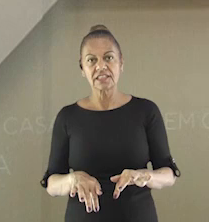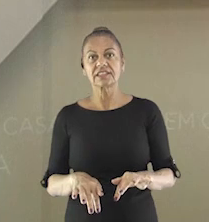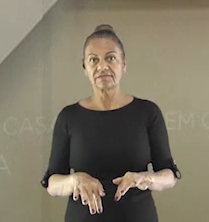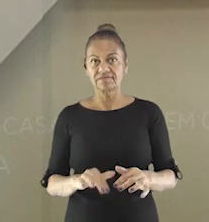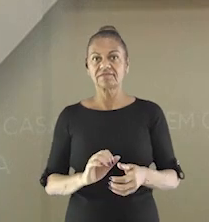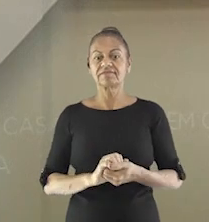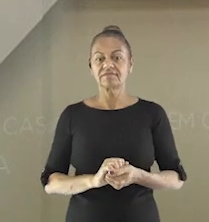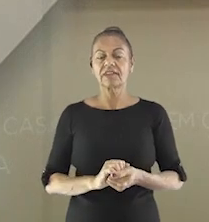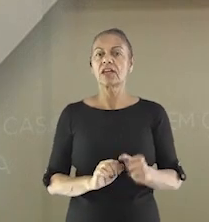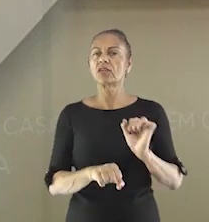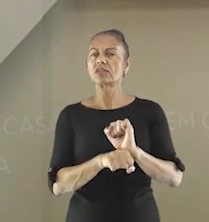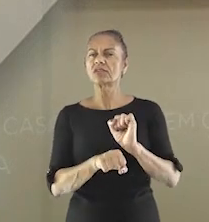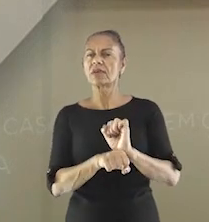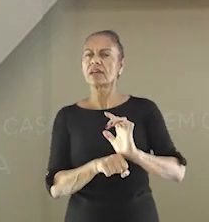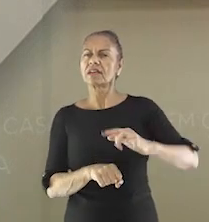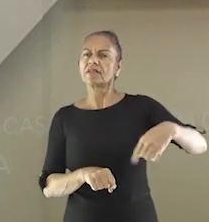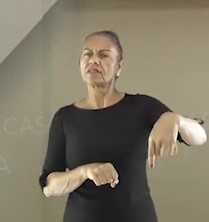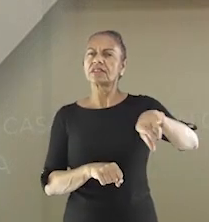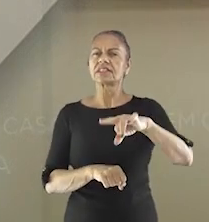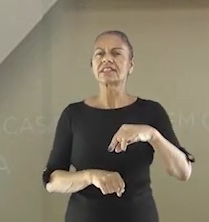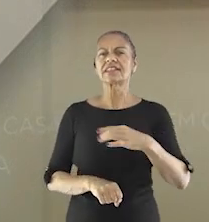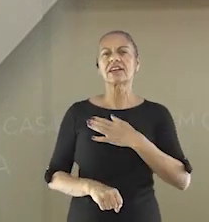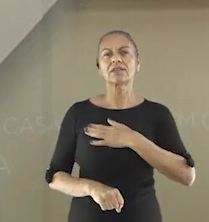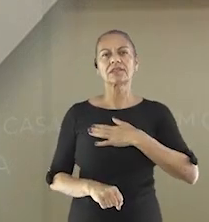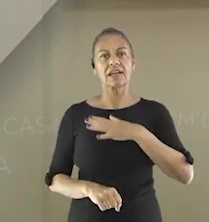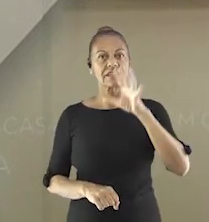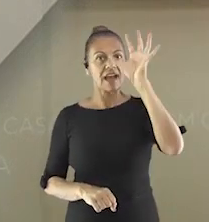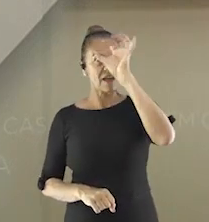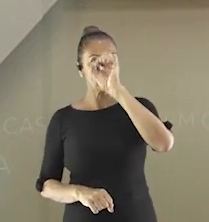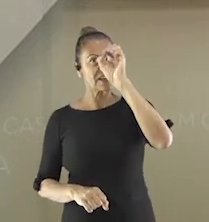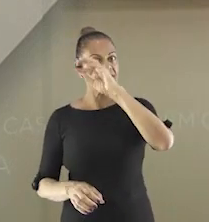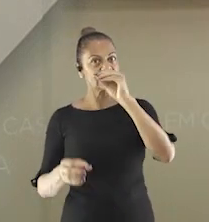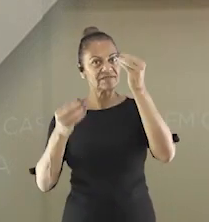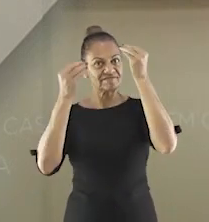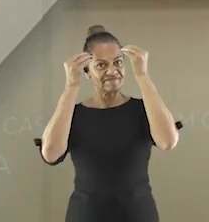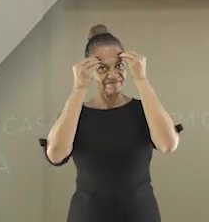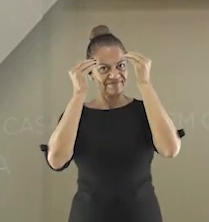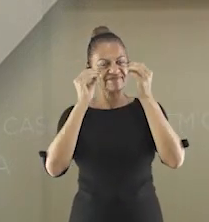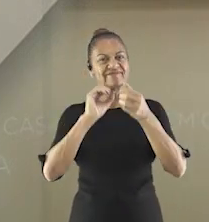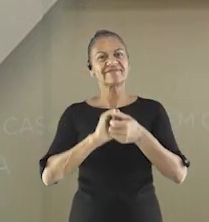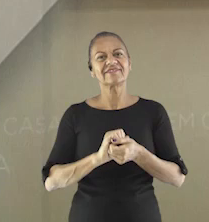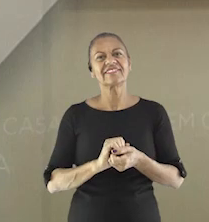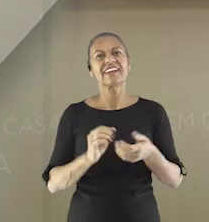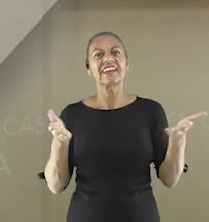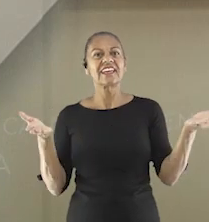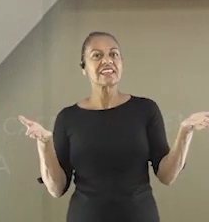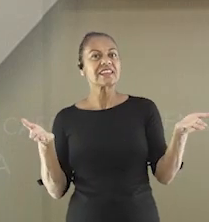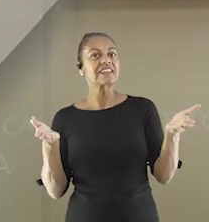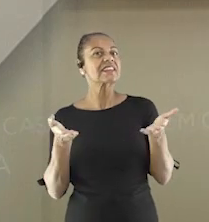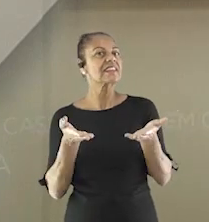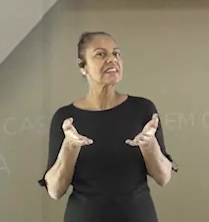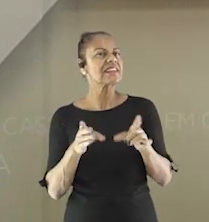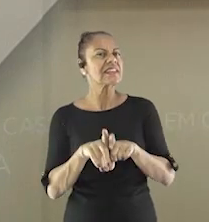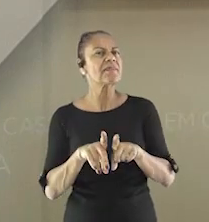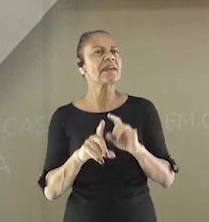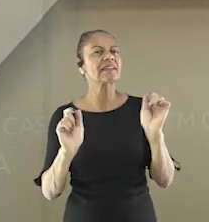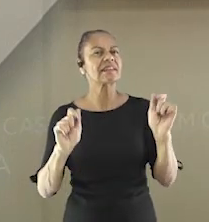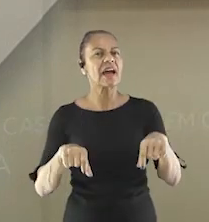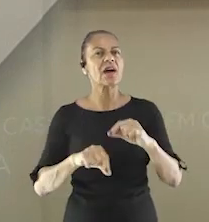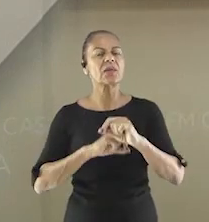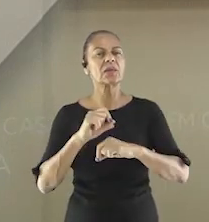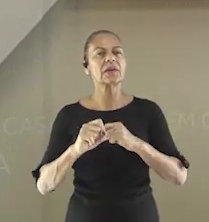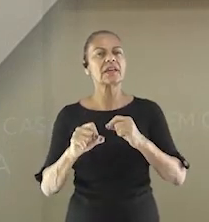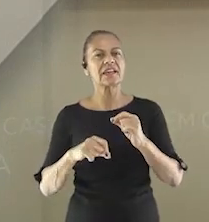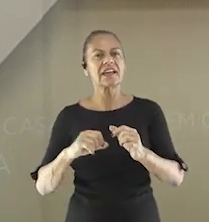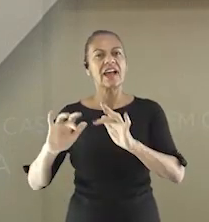de hoje, tá? As eras do gelo e do fogo. Espero que vocês tenham gostado e, claro, aprendido bastante com a gente também. E que tal acompanhar